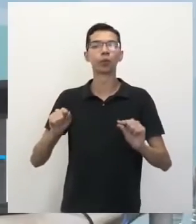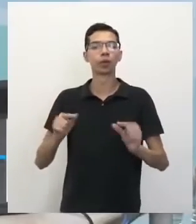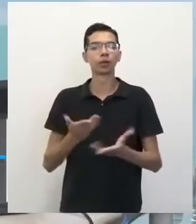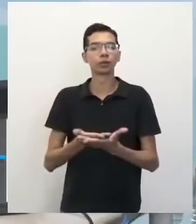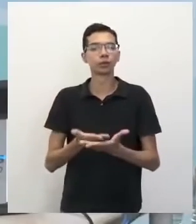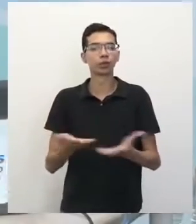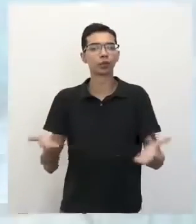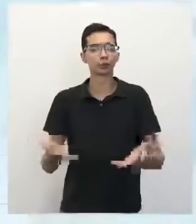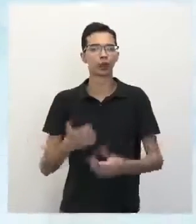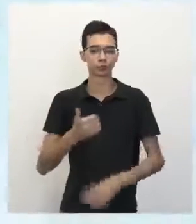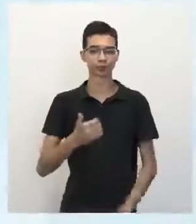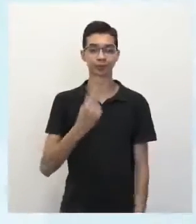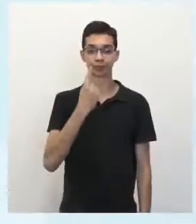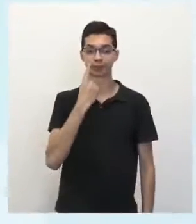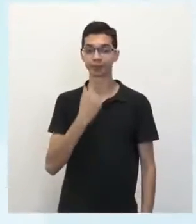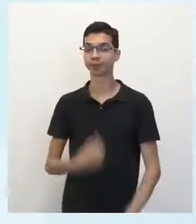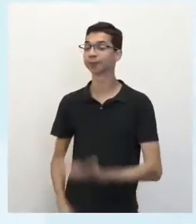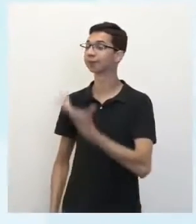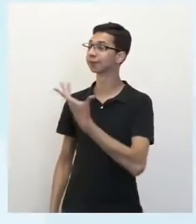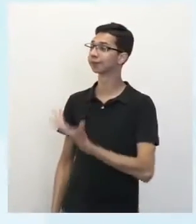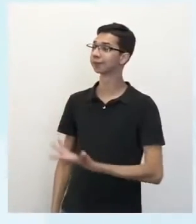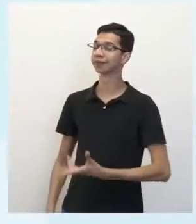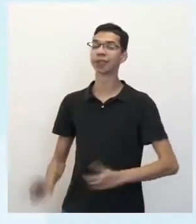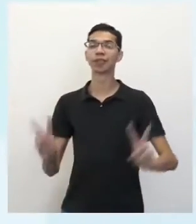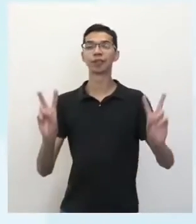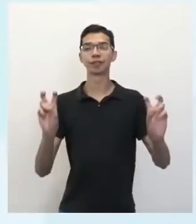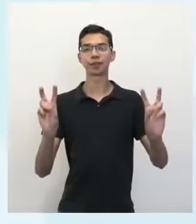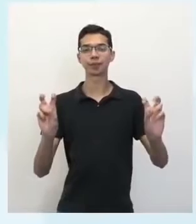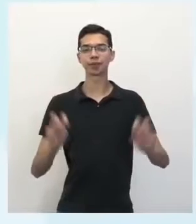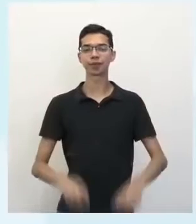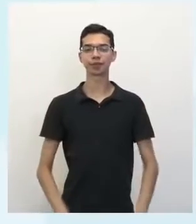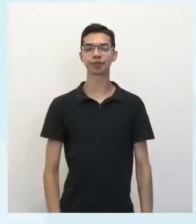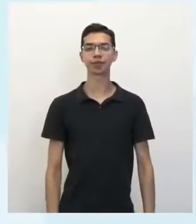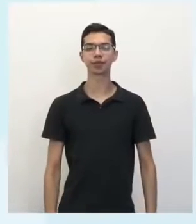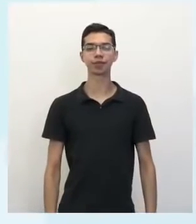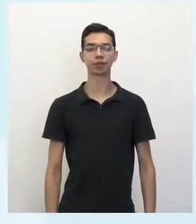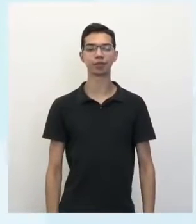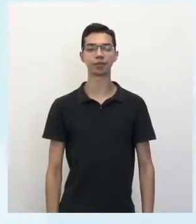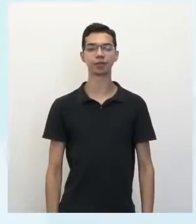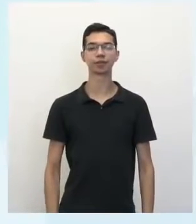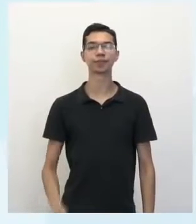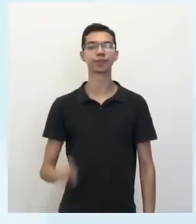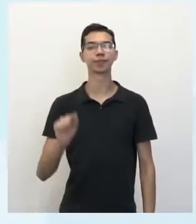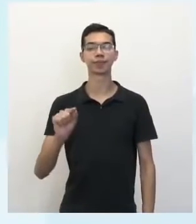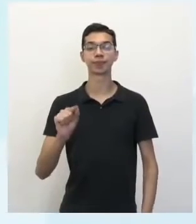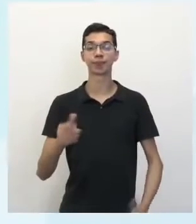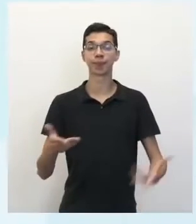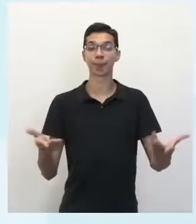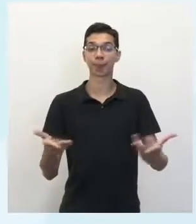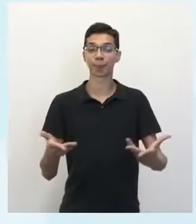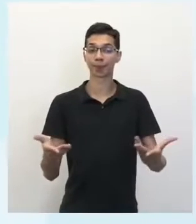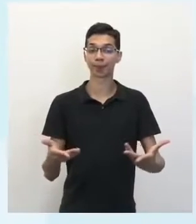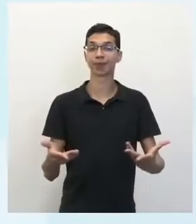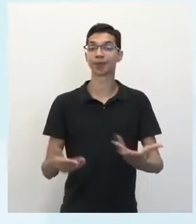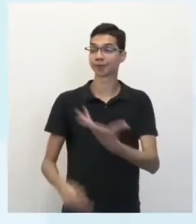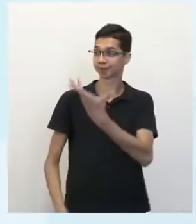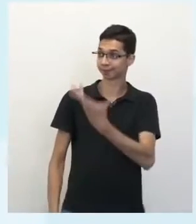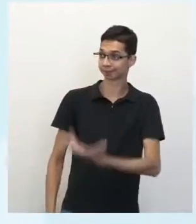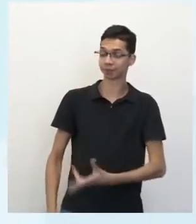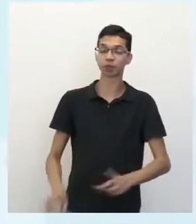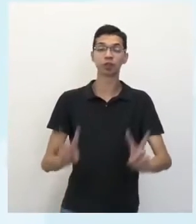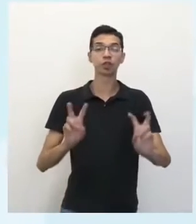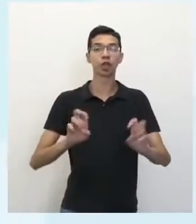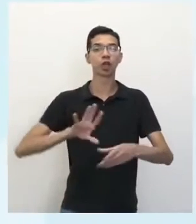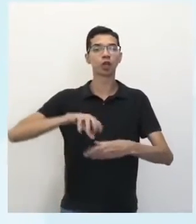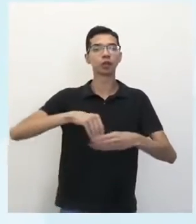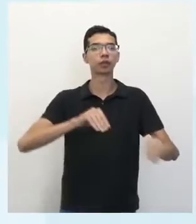tela já a habilidade que nós iremos trabalhar: identificar os processos migratórios